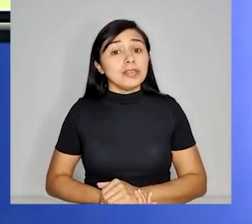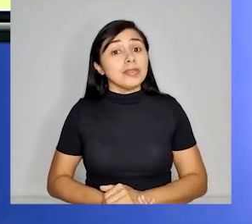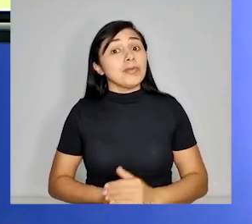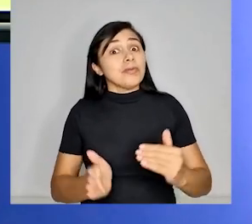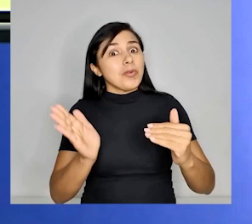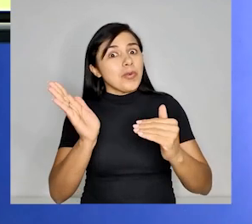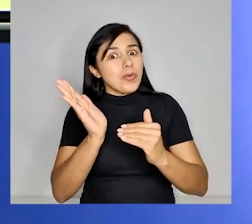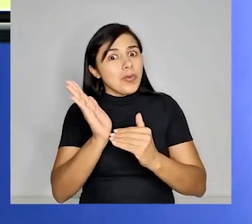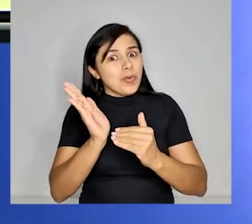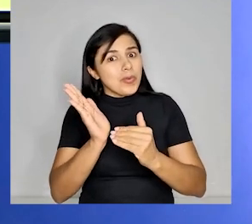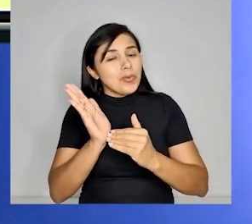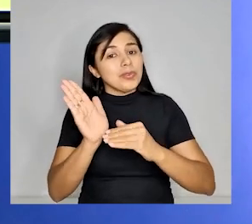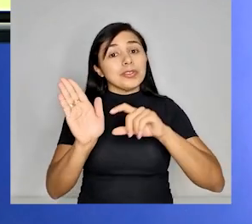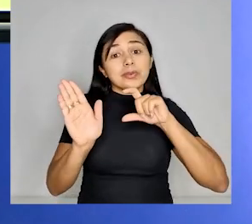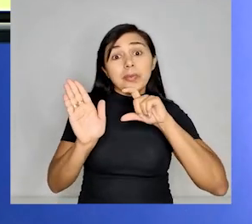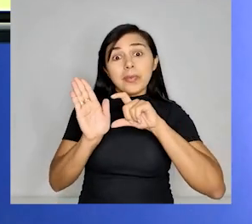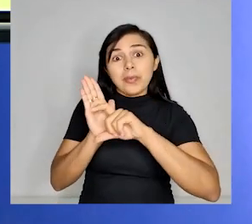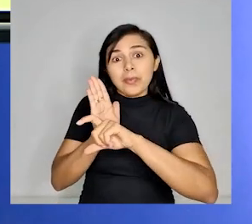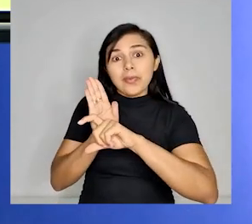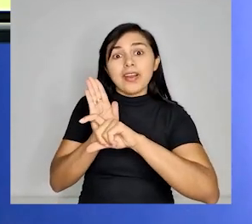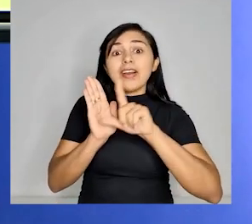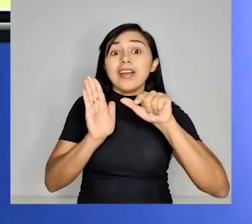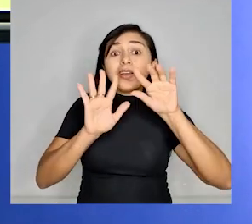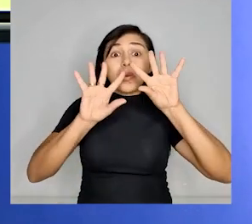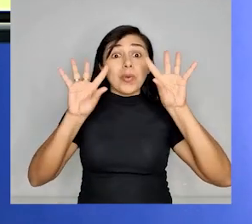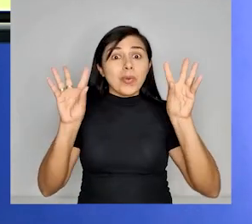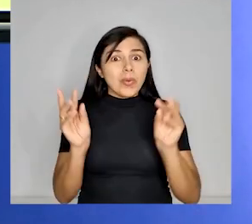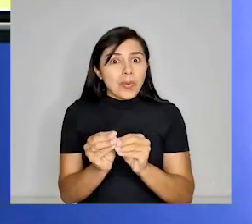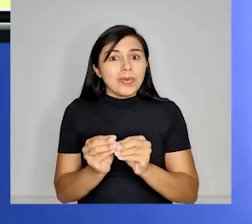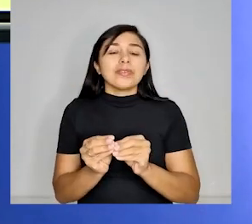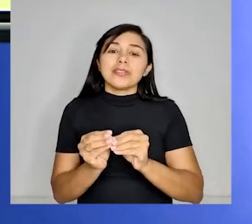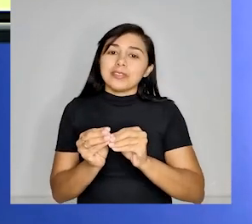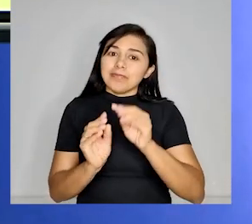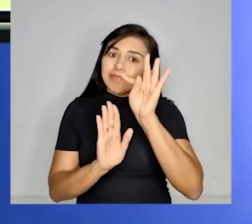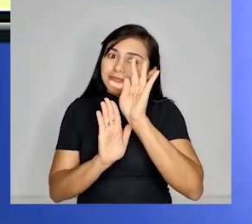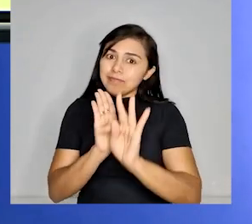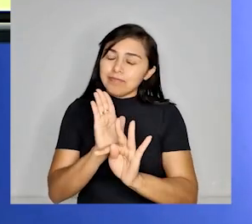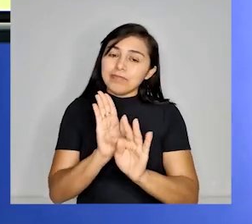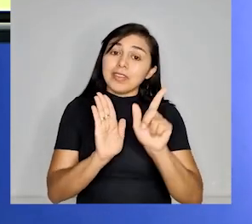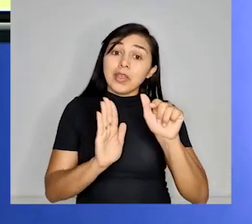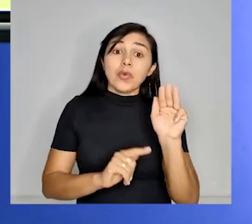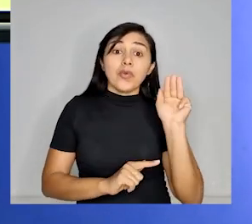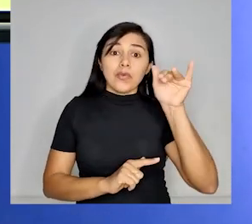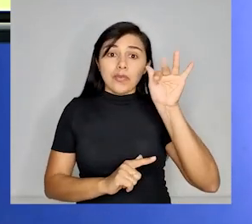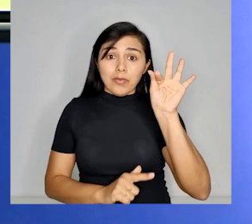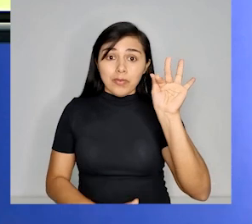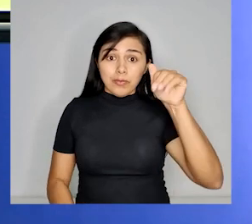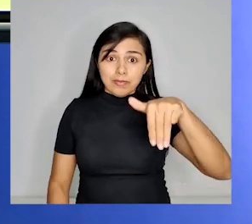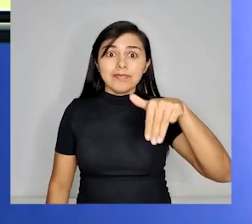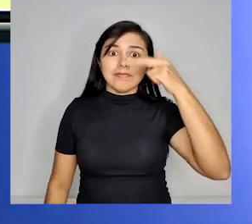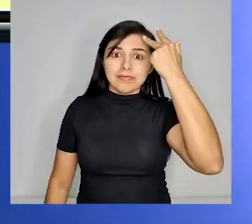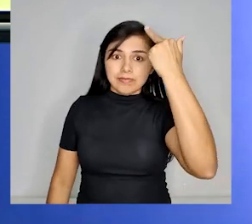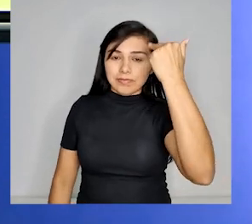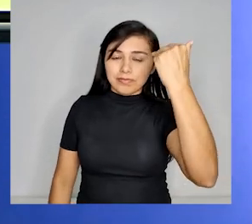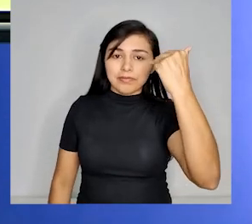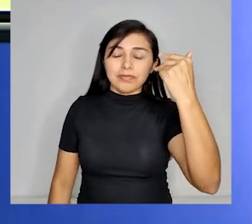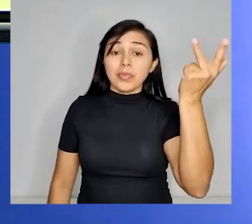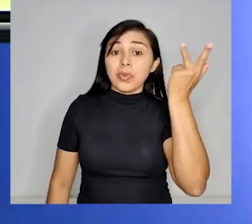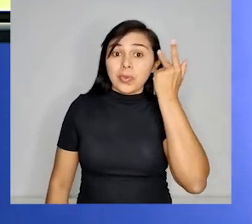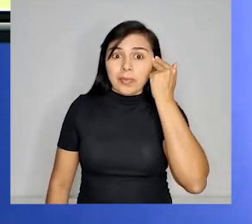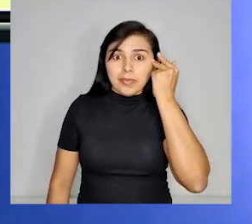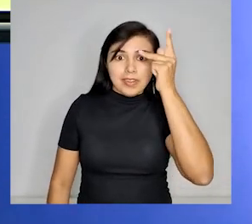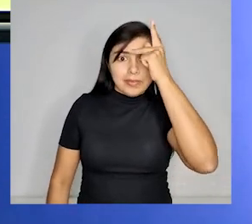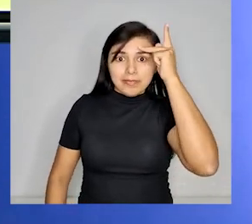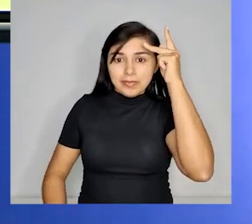é o desfecho, também chamado de conclusão, é determinada pela parte final da narrativa. E nela, o